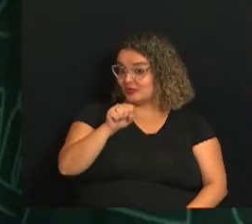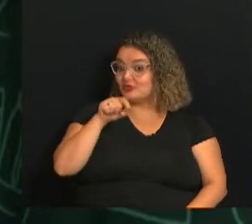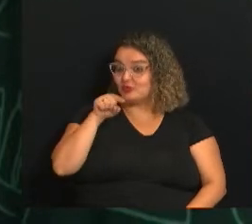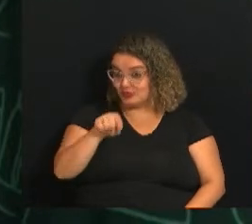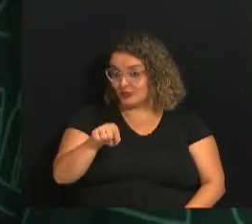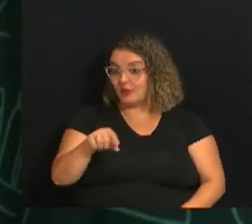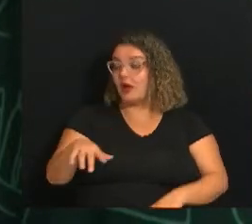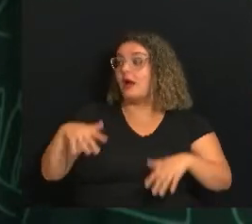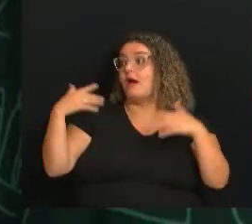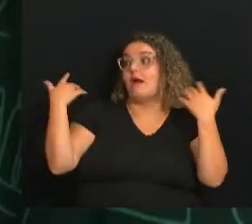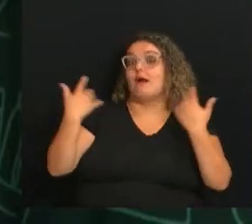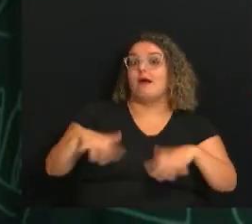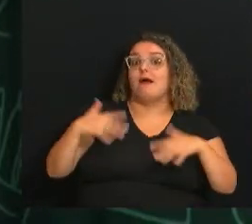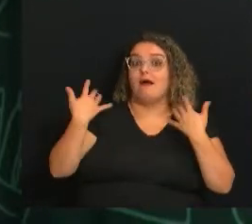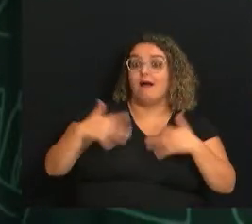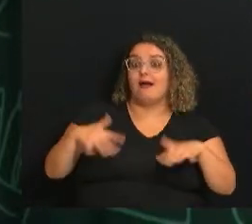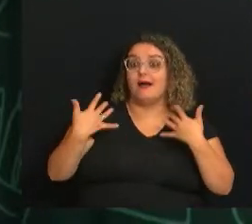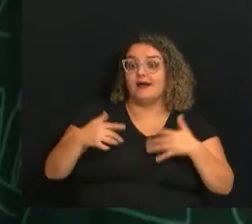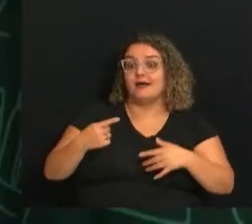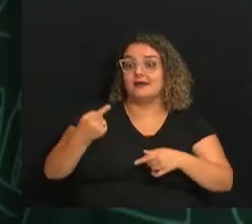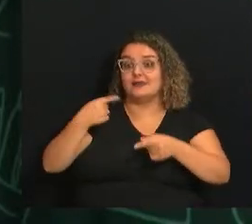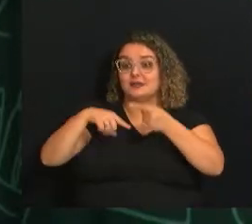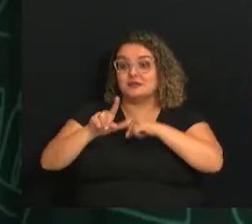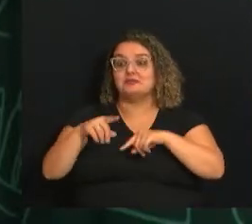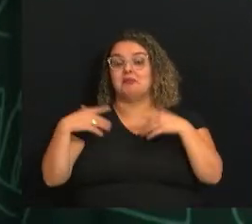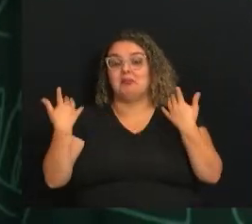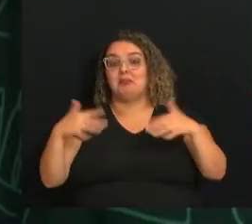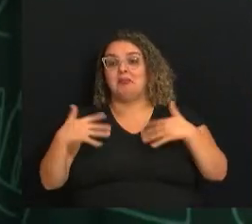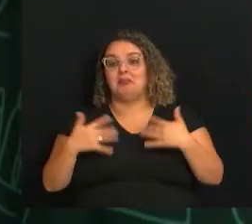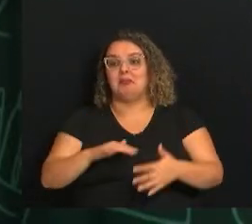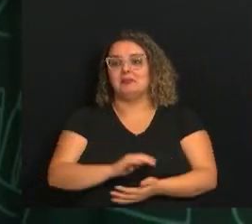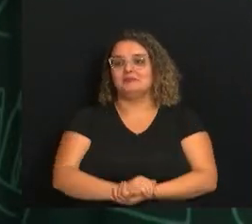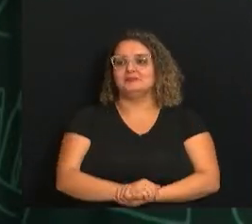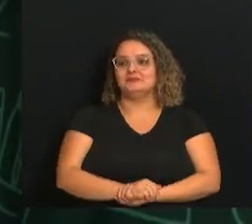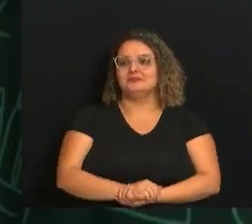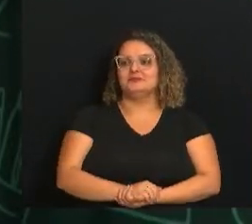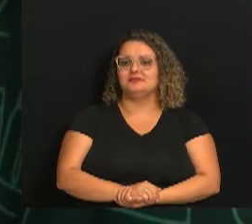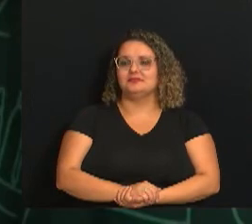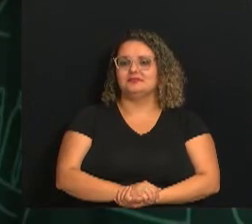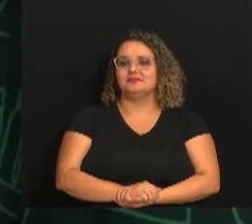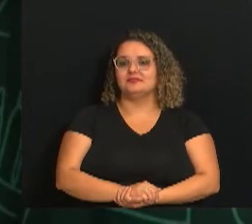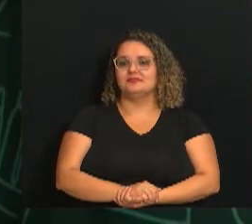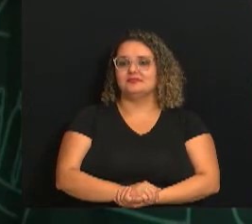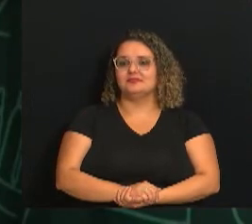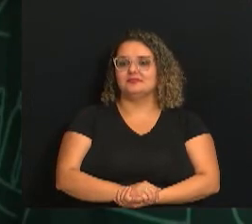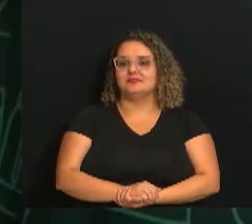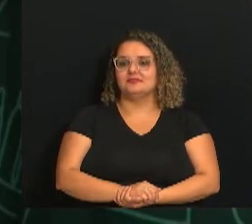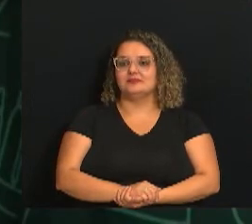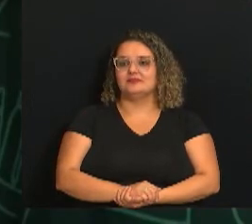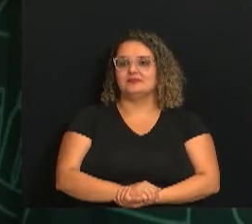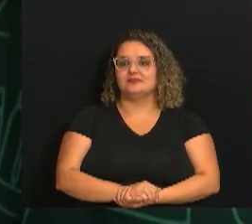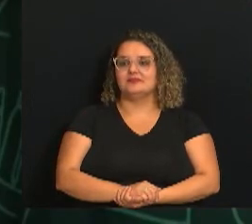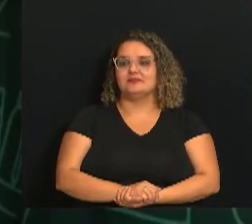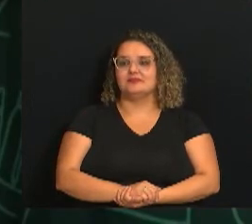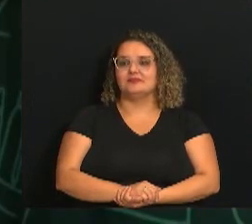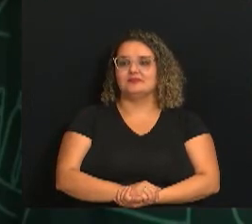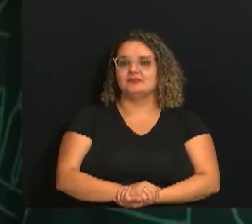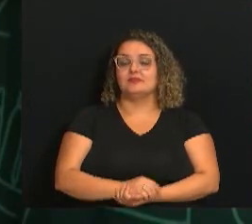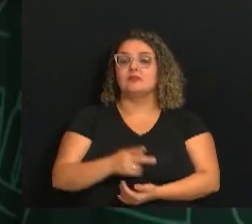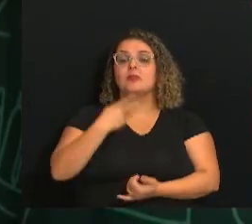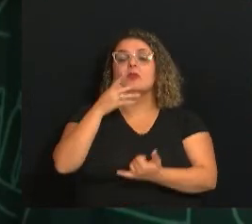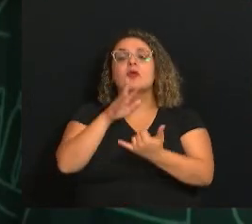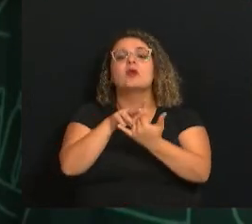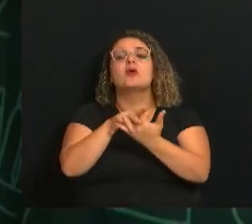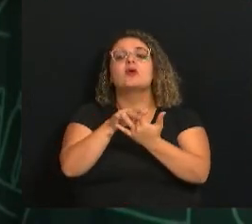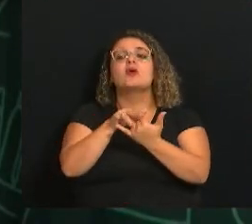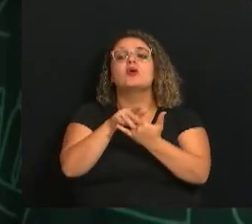mil? Rapaz, é sucesso, hein? Puxa vida. Fala um pouquinho sobre o seu canal. Você estava contando que